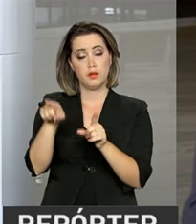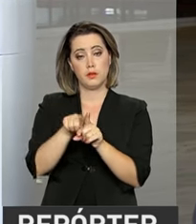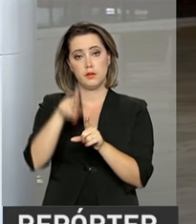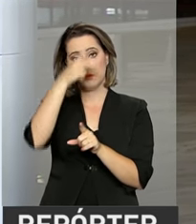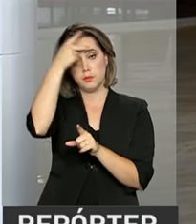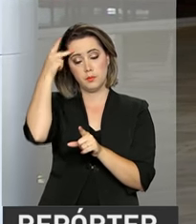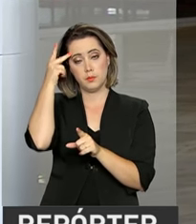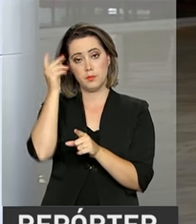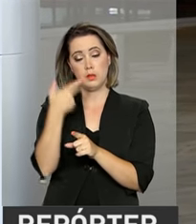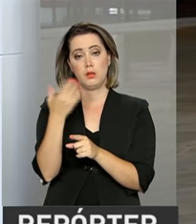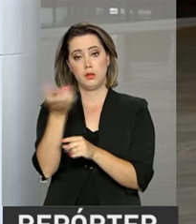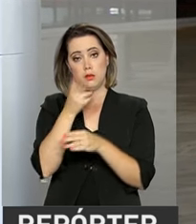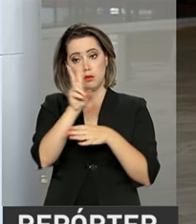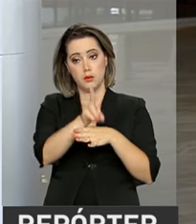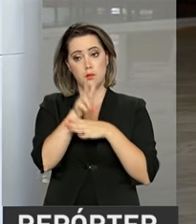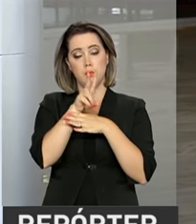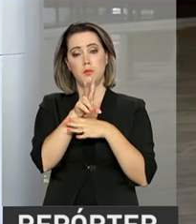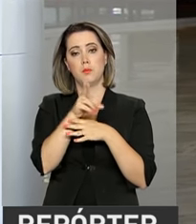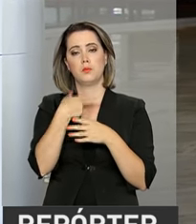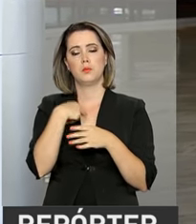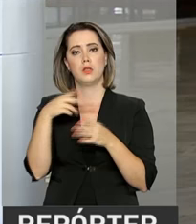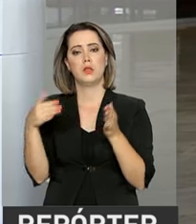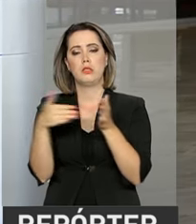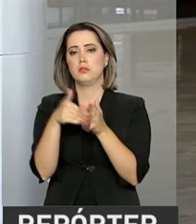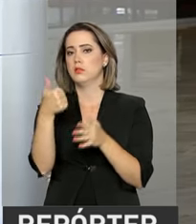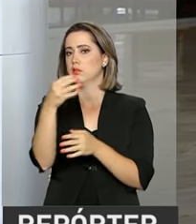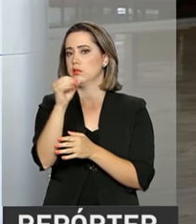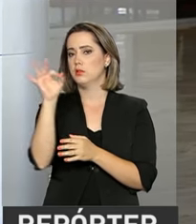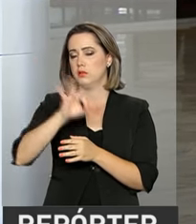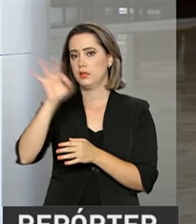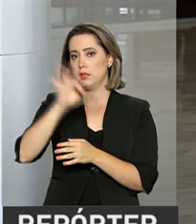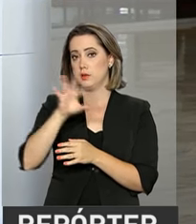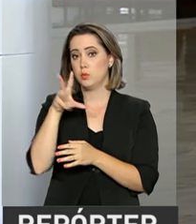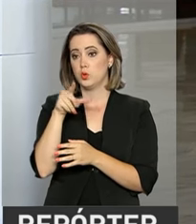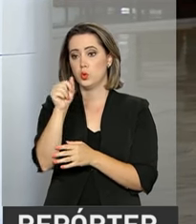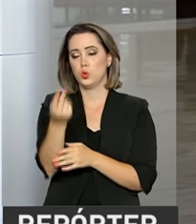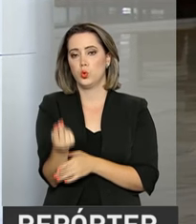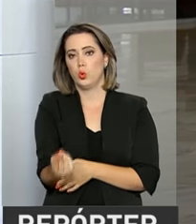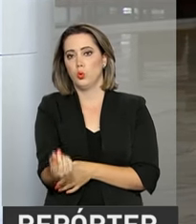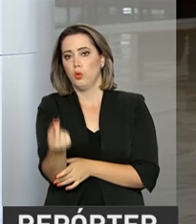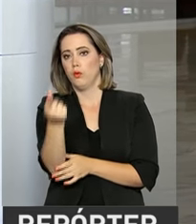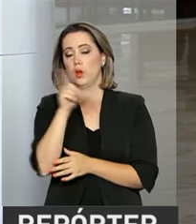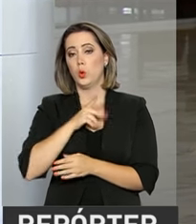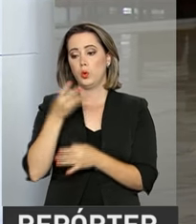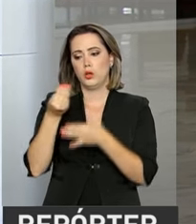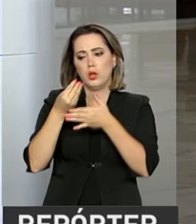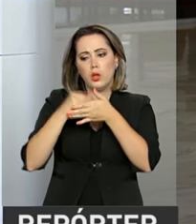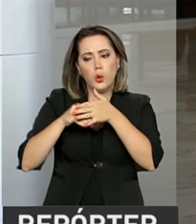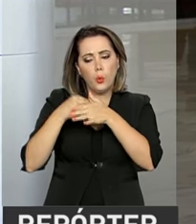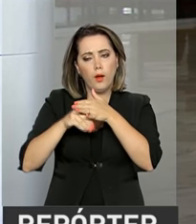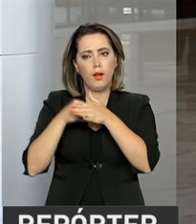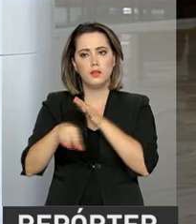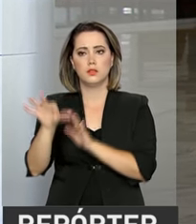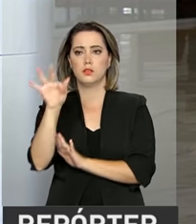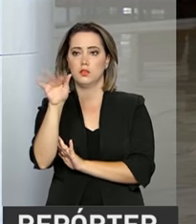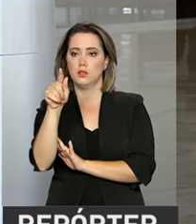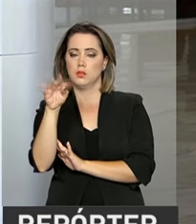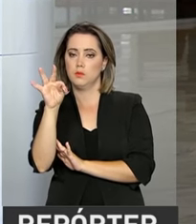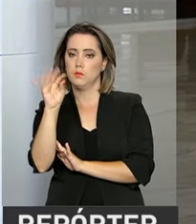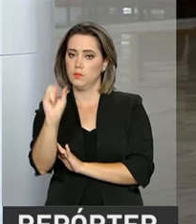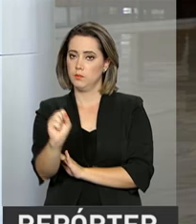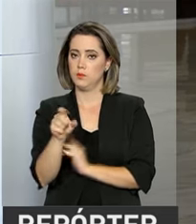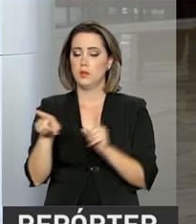da modalidade do crédito consignado até 10% do saldo na sua conta do FGTS, além